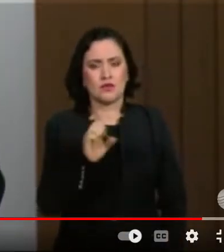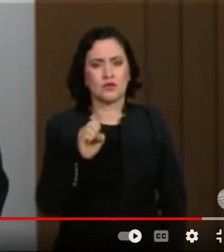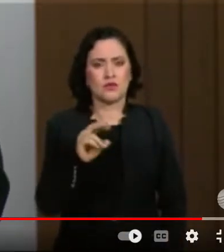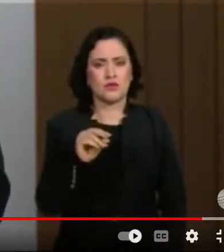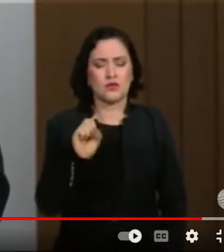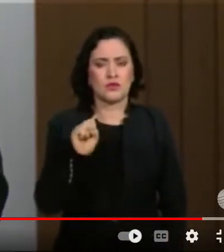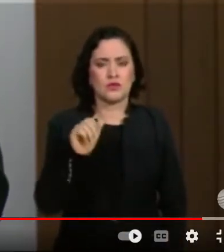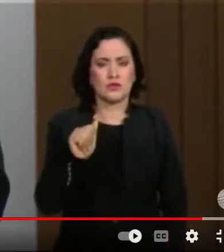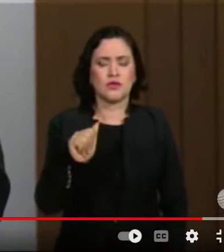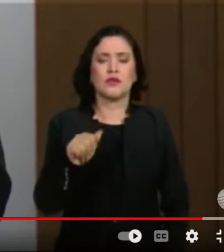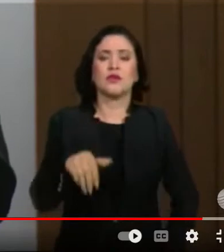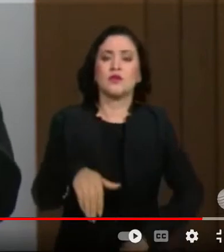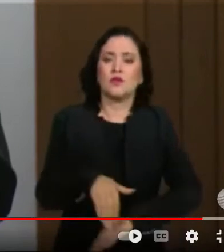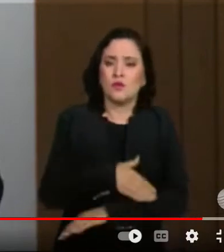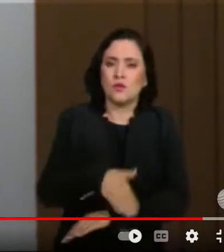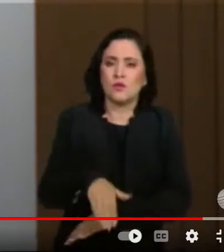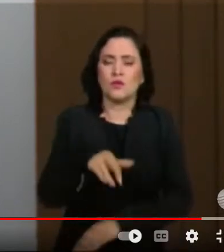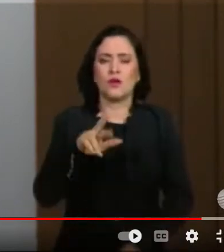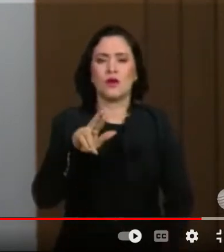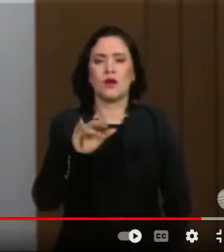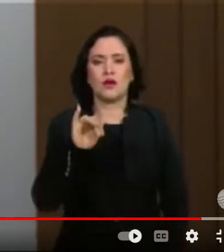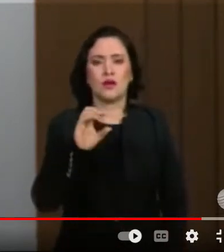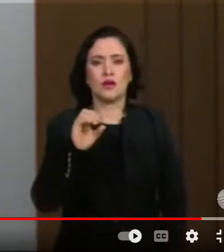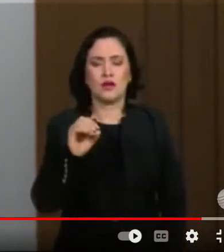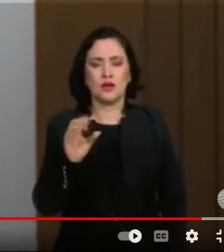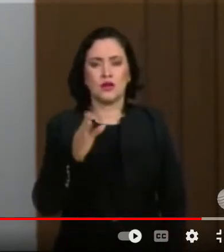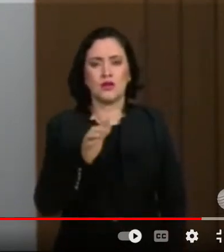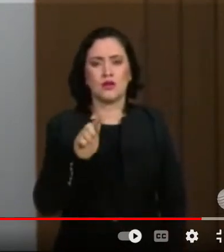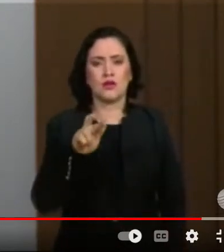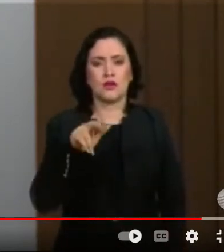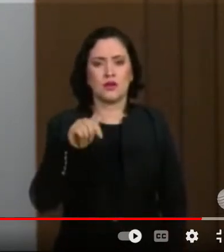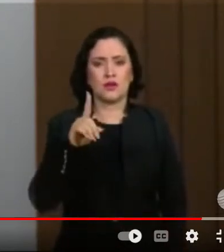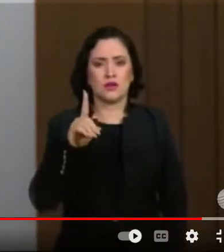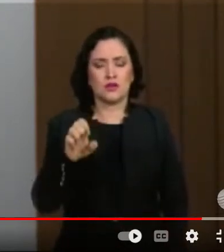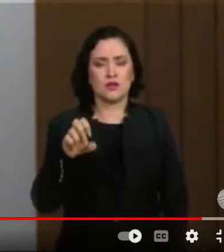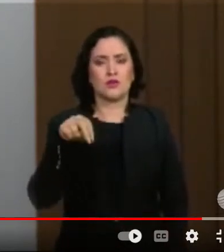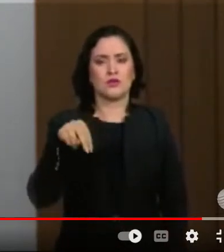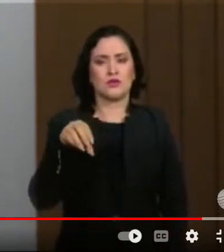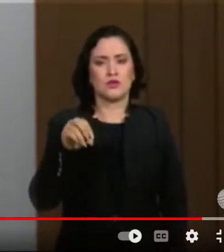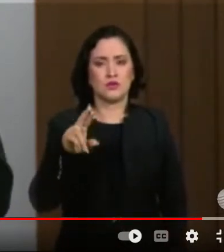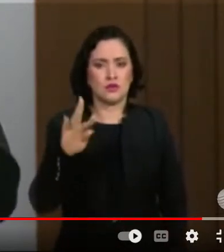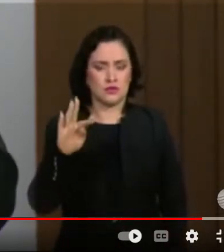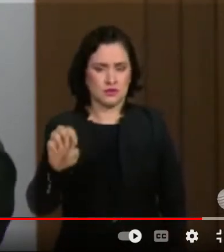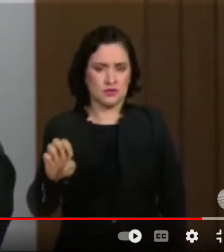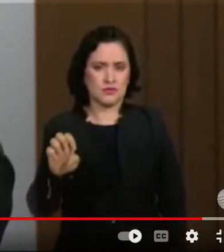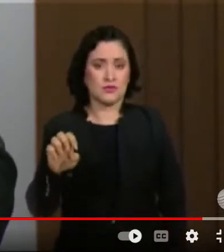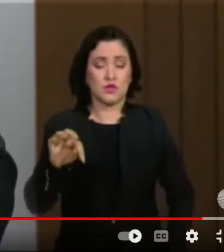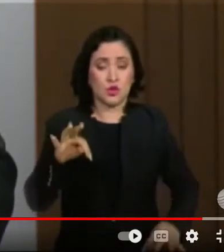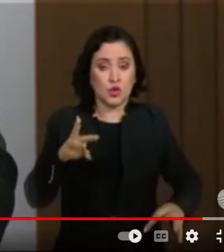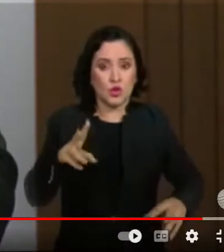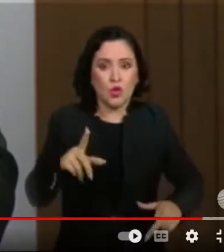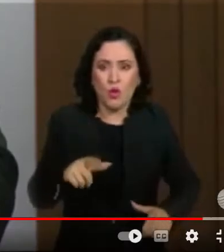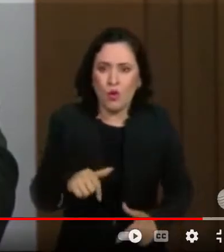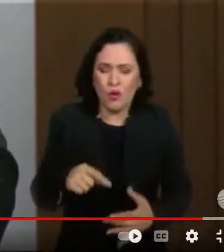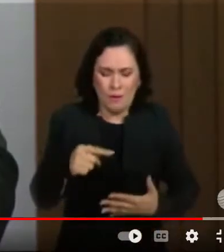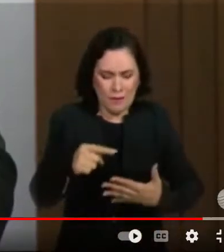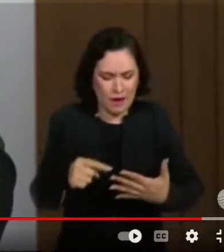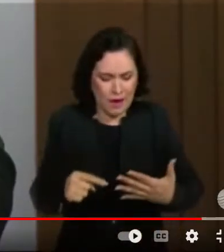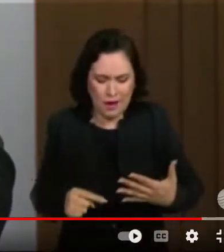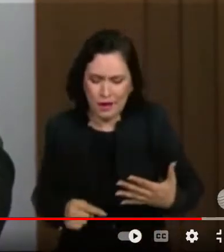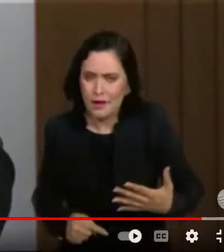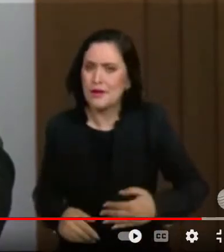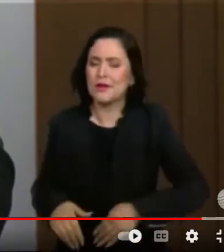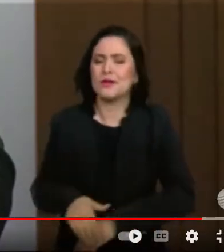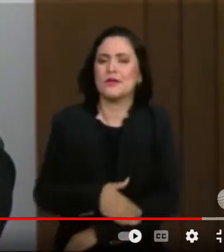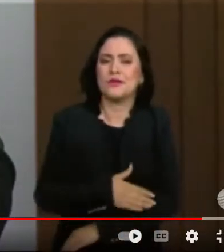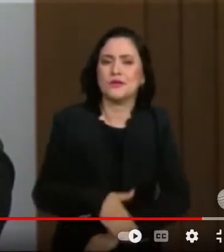Norte. Todas essas ruas estão sendo beneficiadas neste momento pelo governo do estado, na cidade de Codó, pavimentação